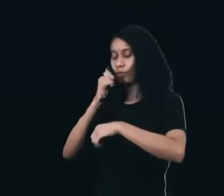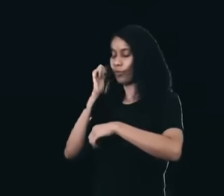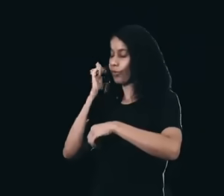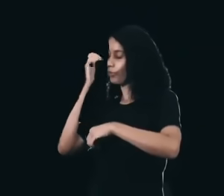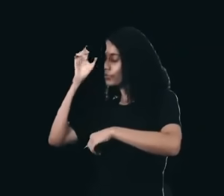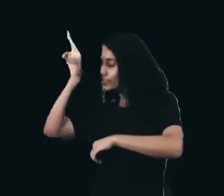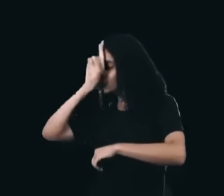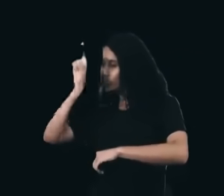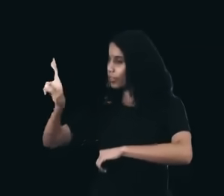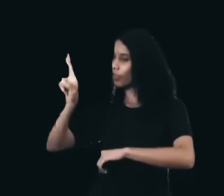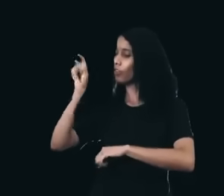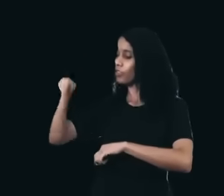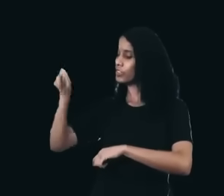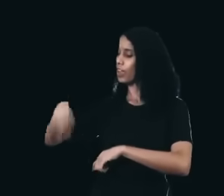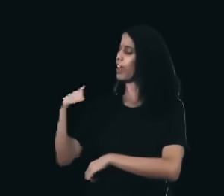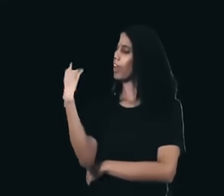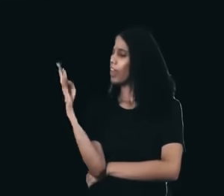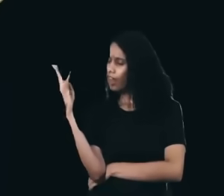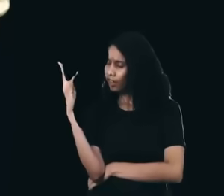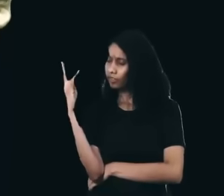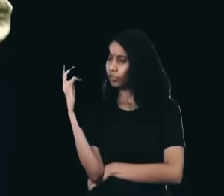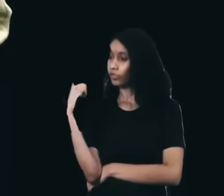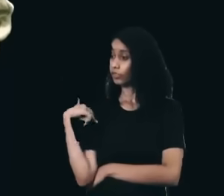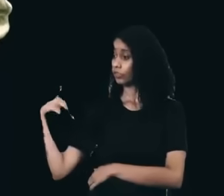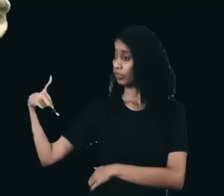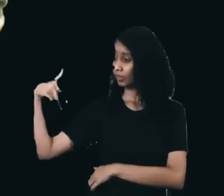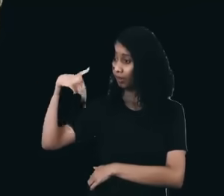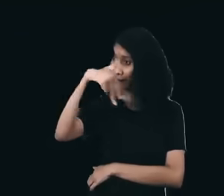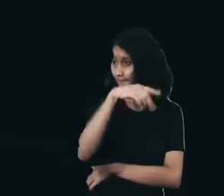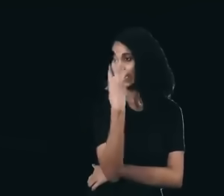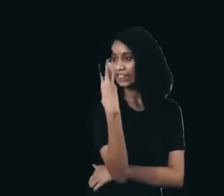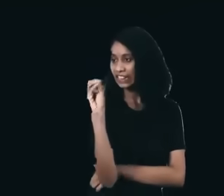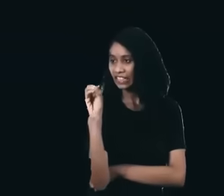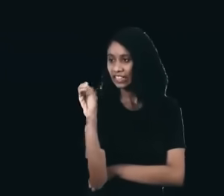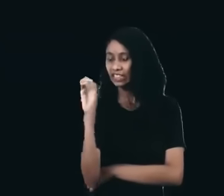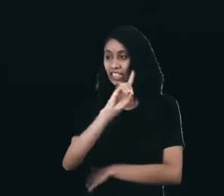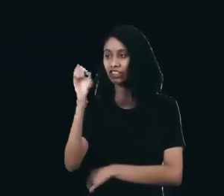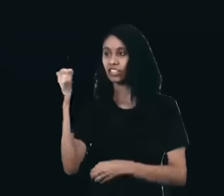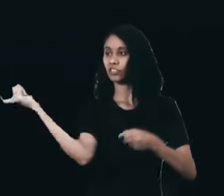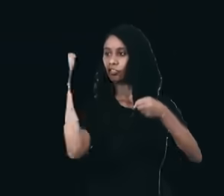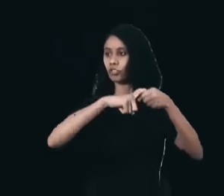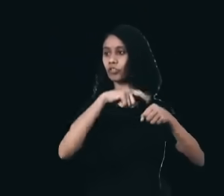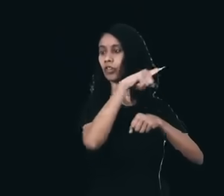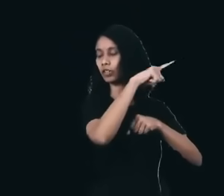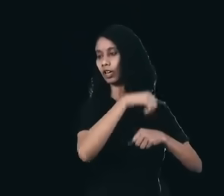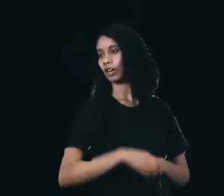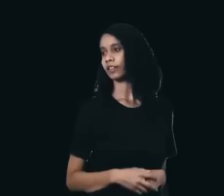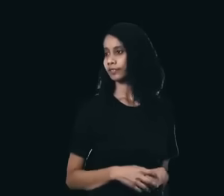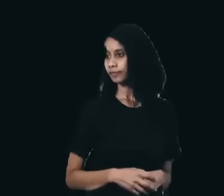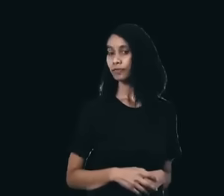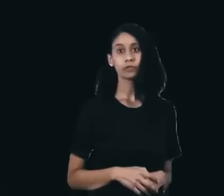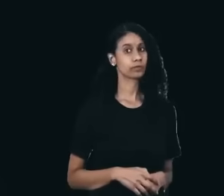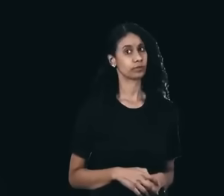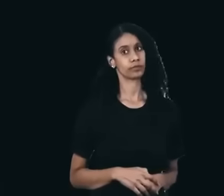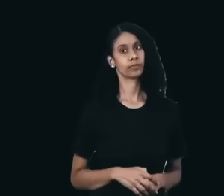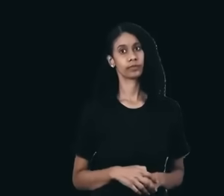é a noiva. E nós vamos caminhar 30 dias de volta para te levar lá.